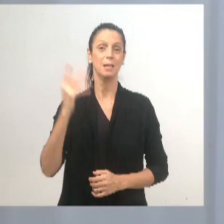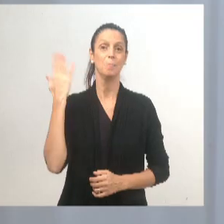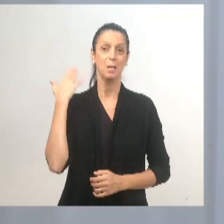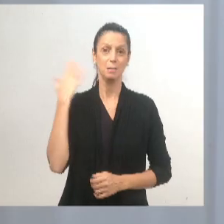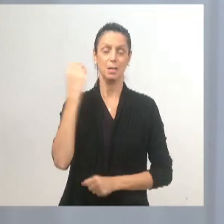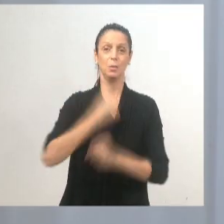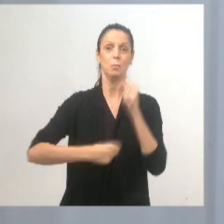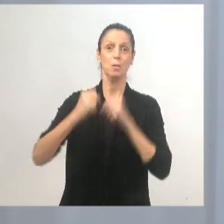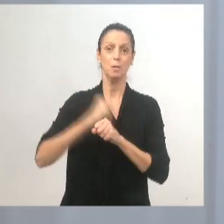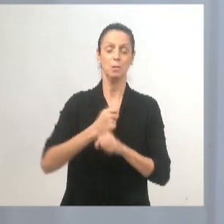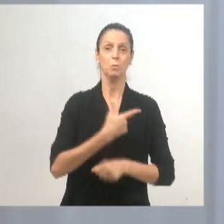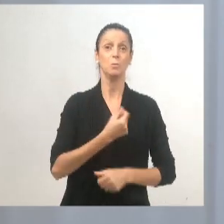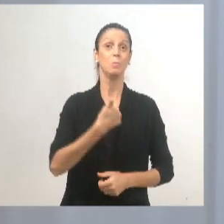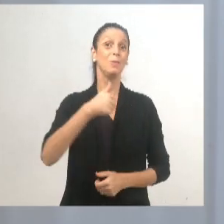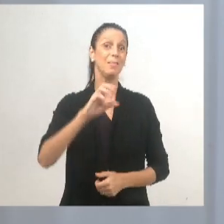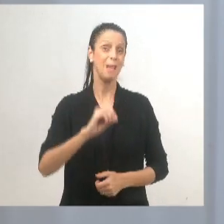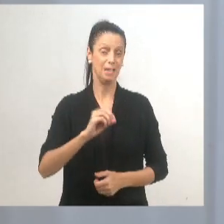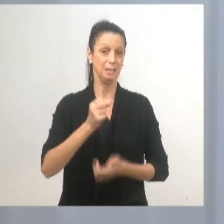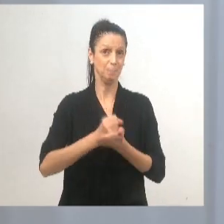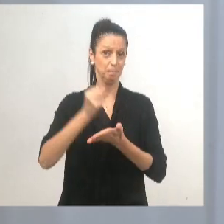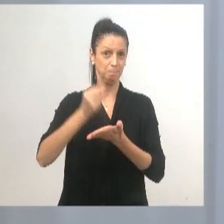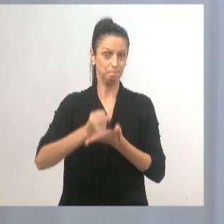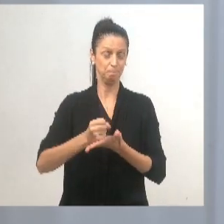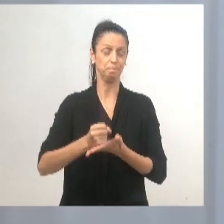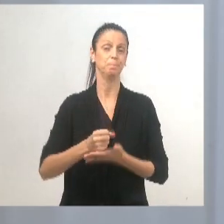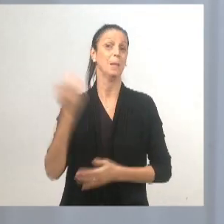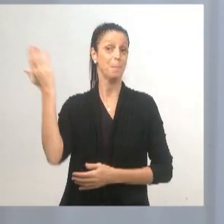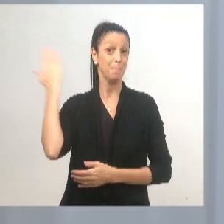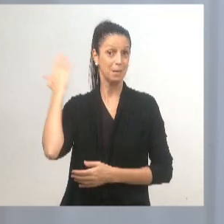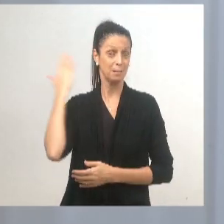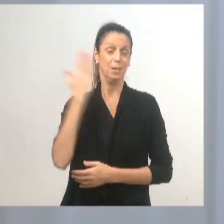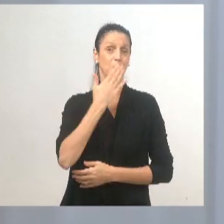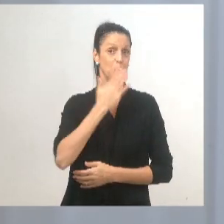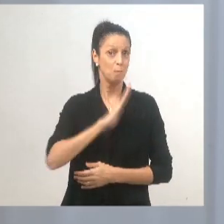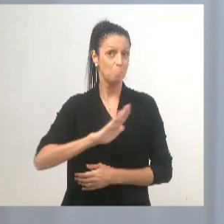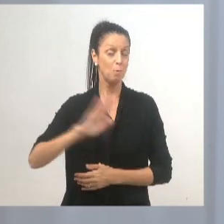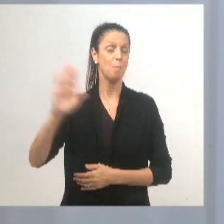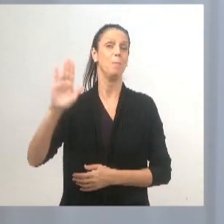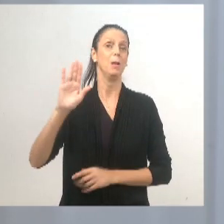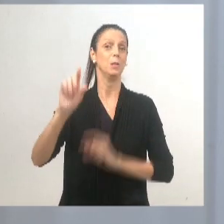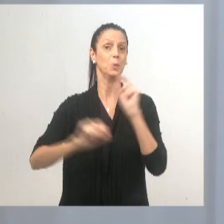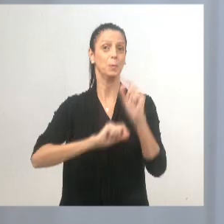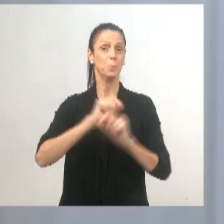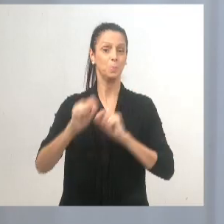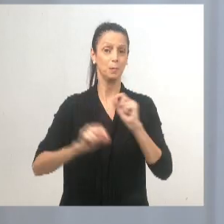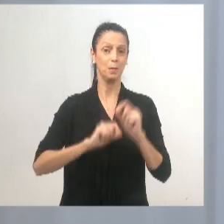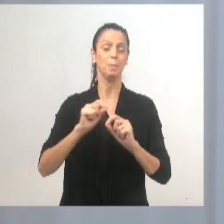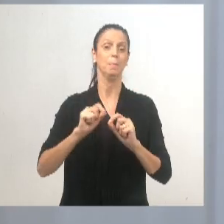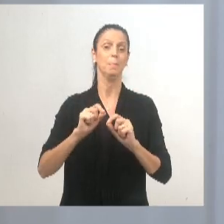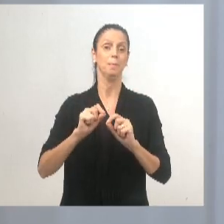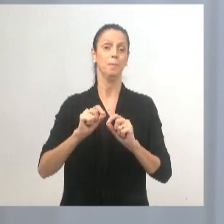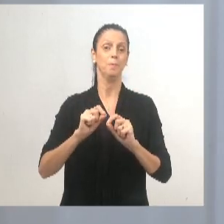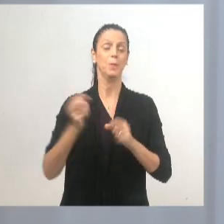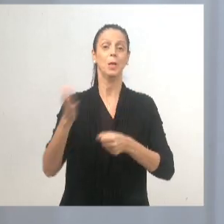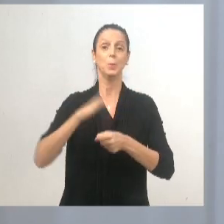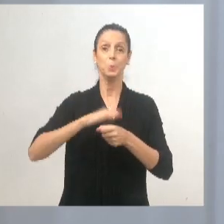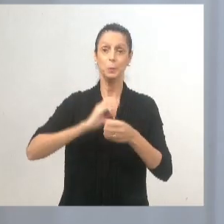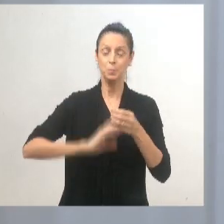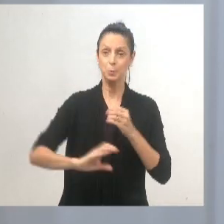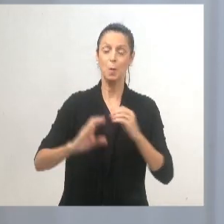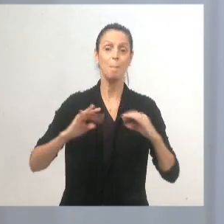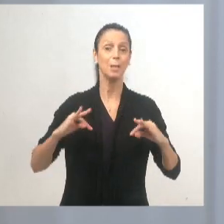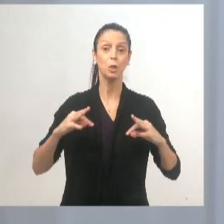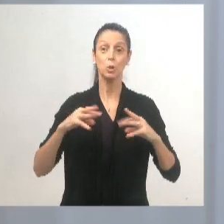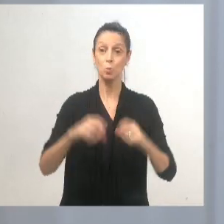em 2010, com promessas ambiciosas de universalização do esgoto até